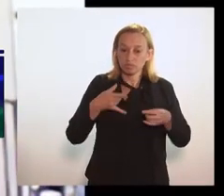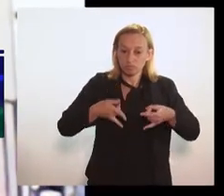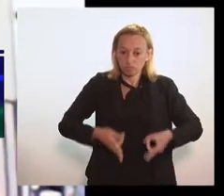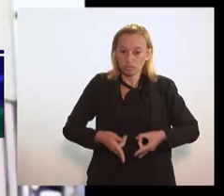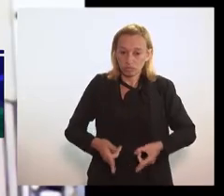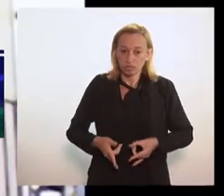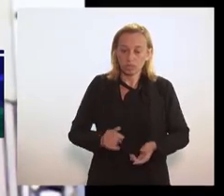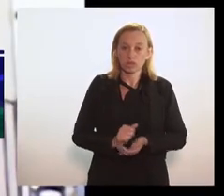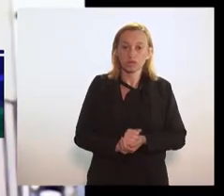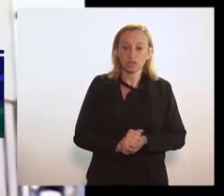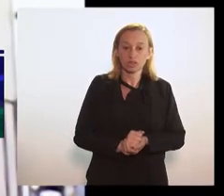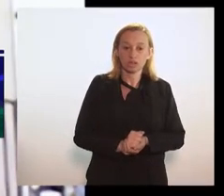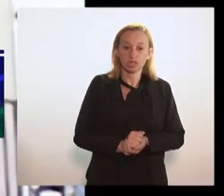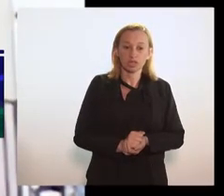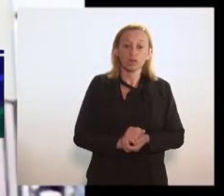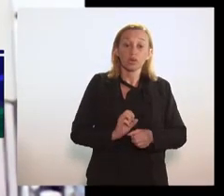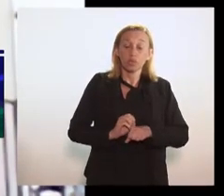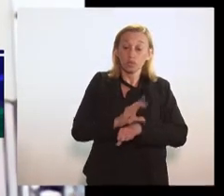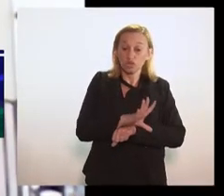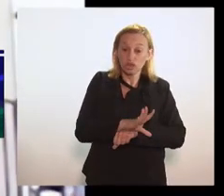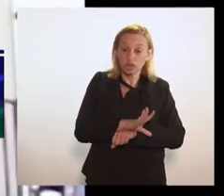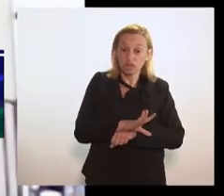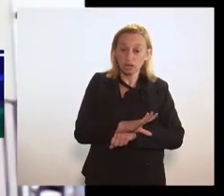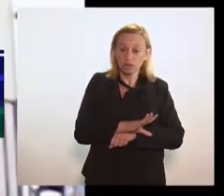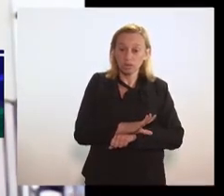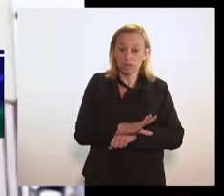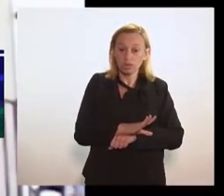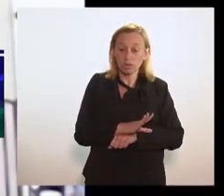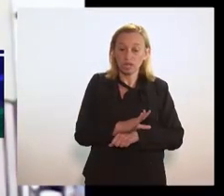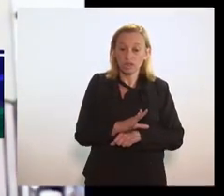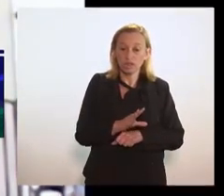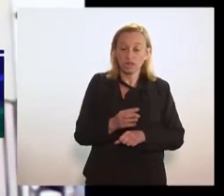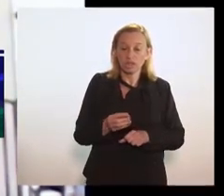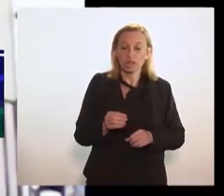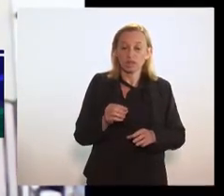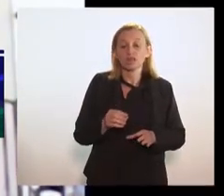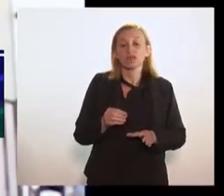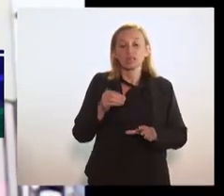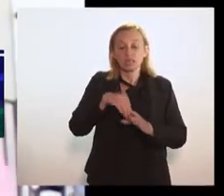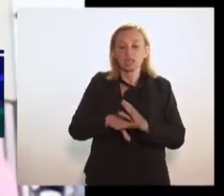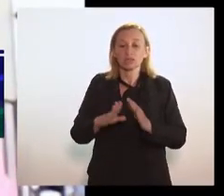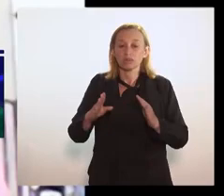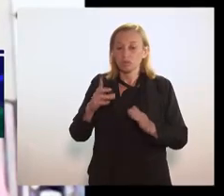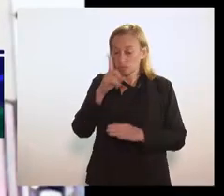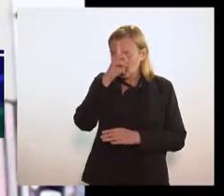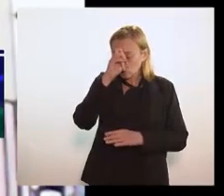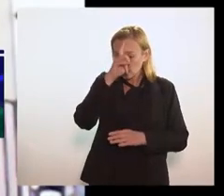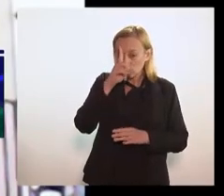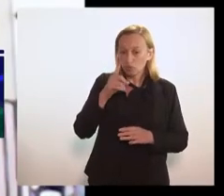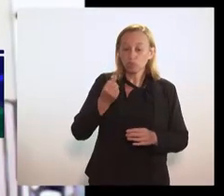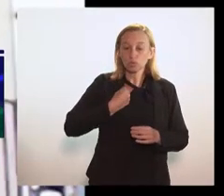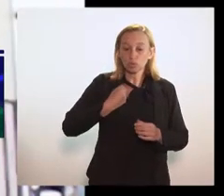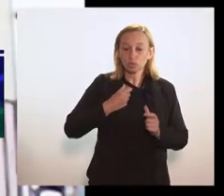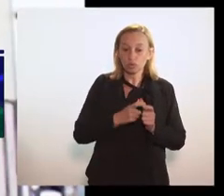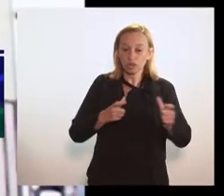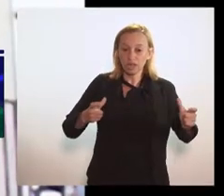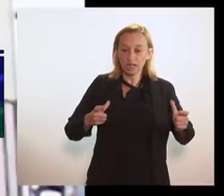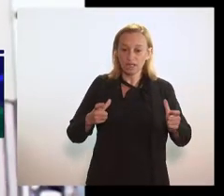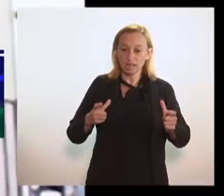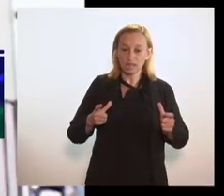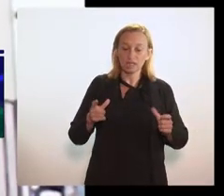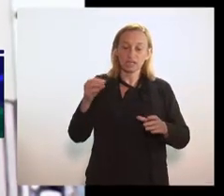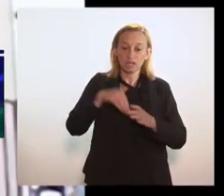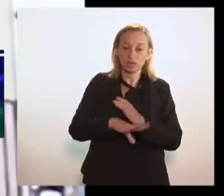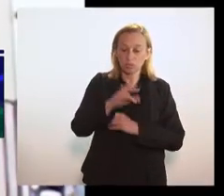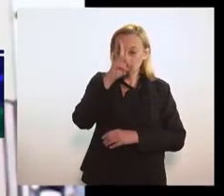o indicador que antecede a disparada do número de mortes. Cresceram os casos, crescem as internações e depois crescem as